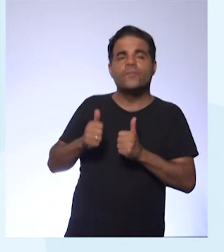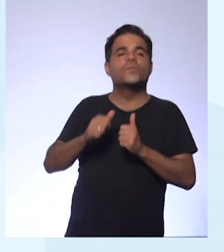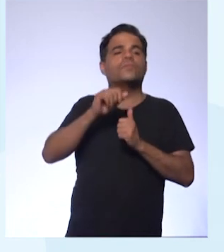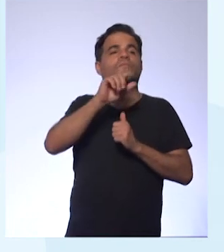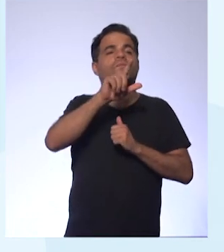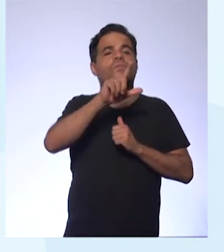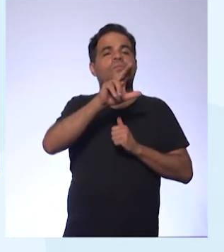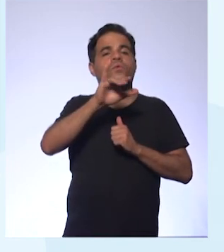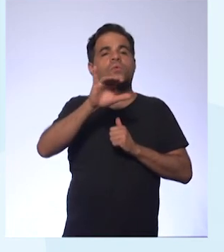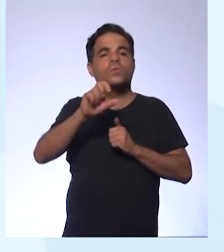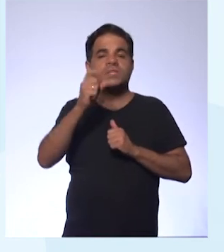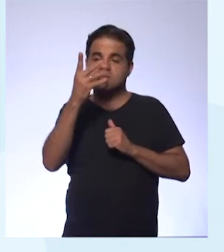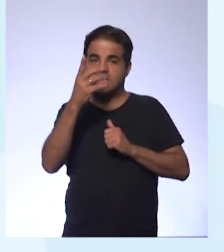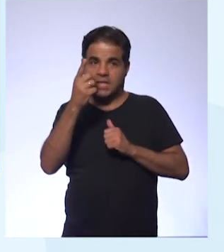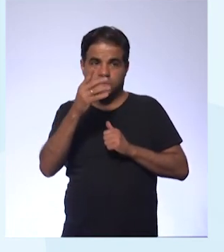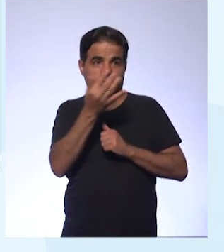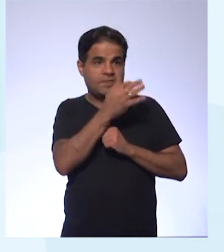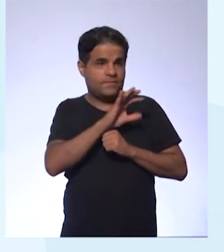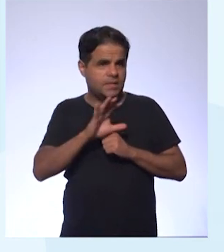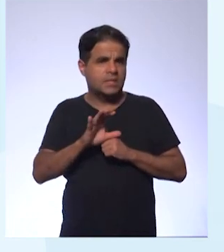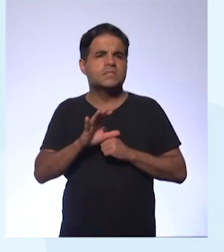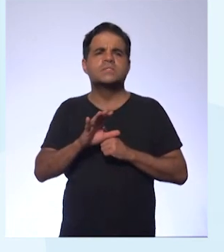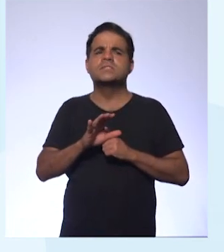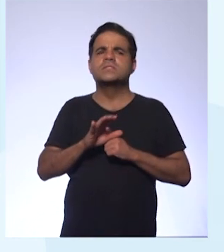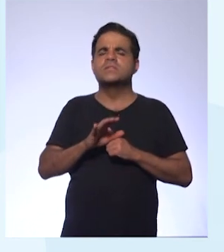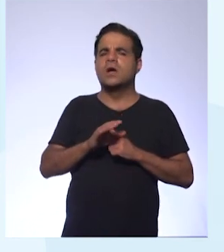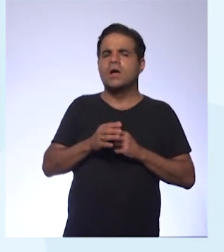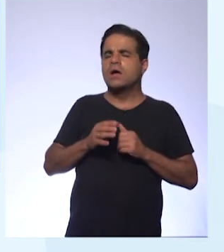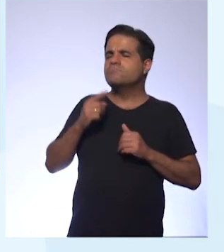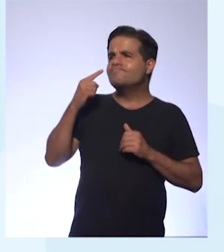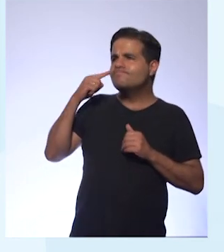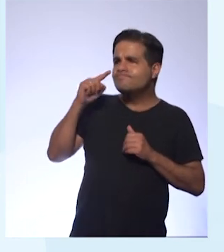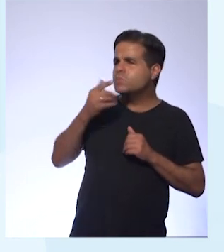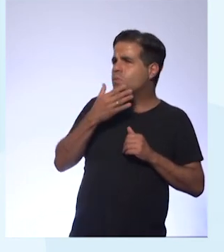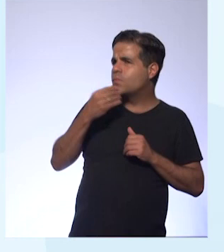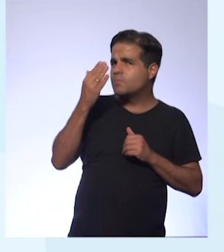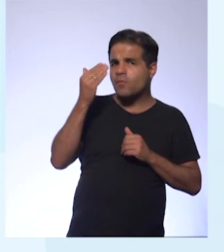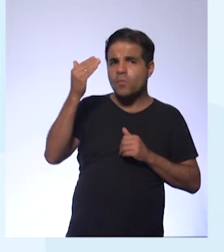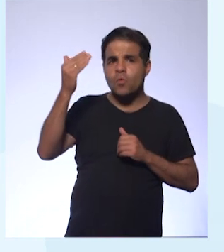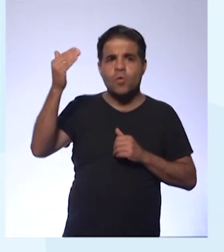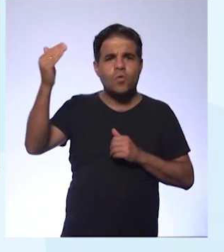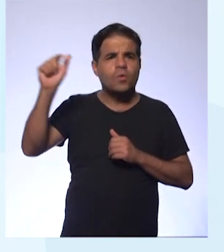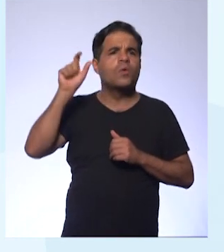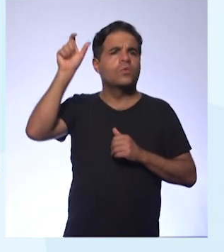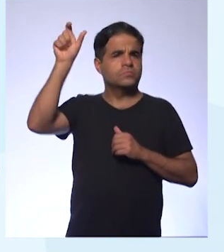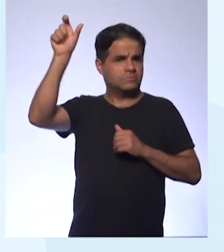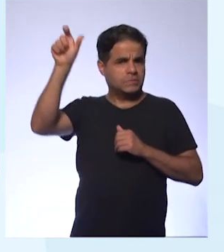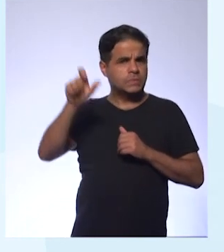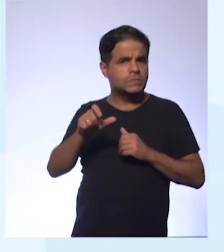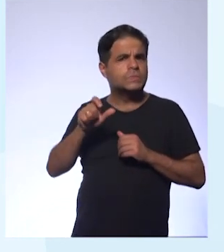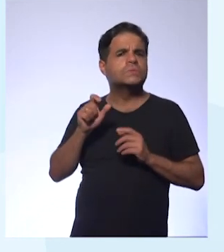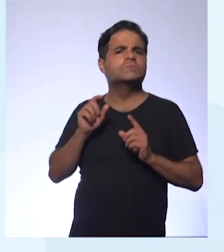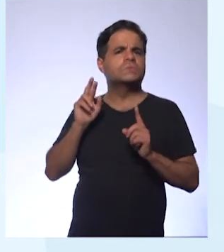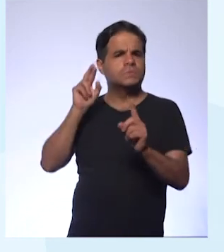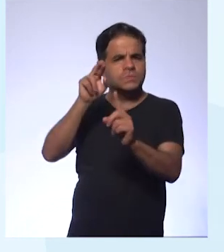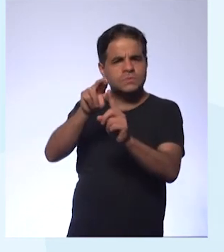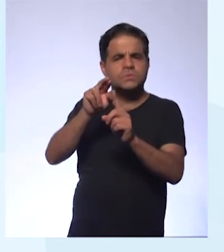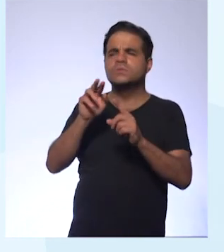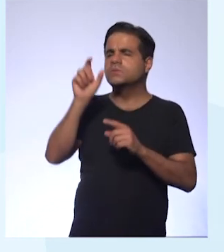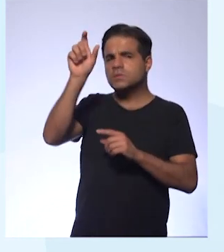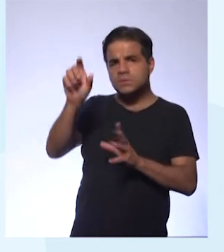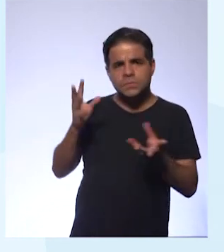França é considerado por muitos estudiosos uma das principais referências de monarca absolutista. A